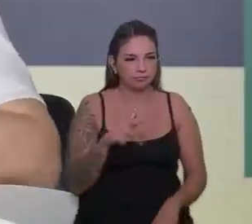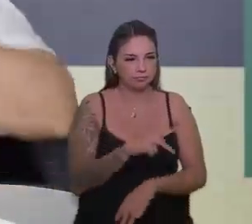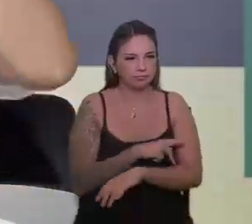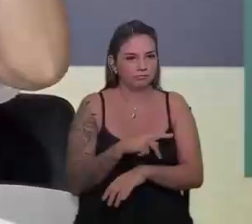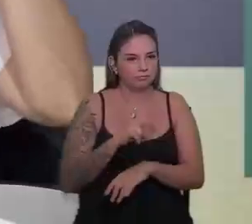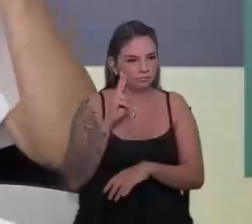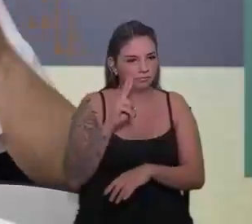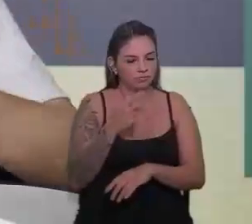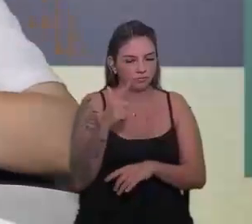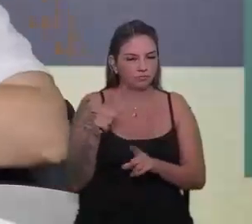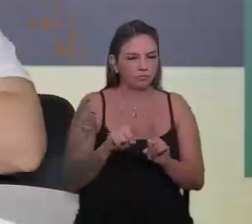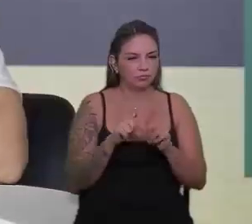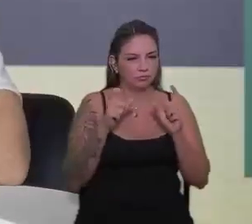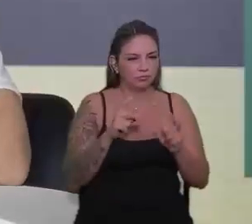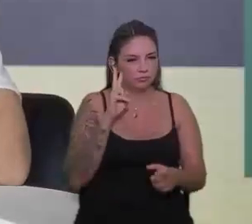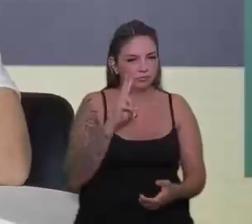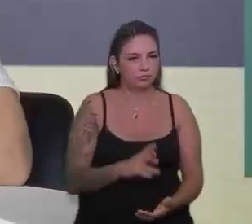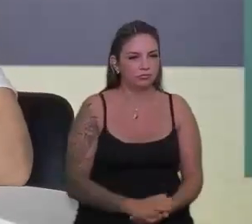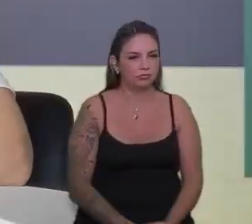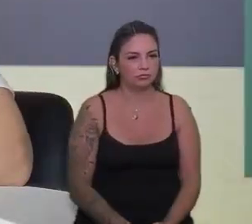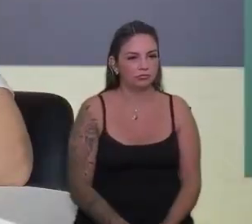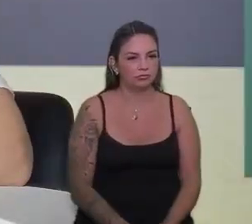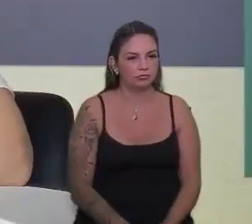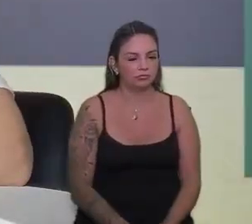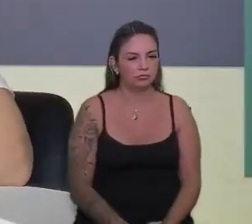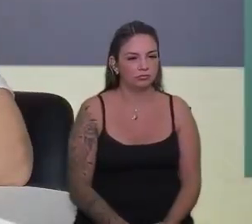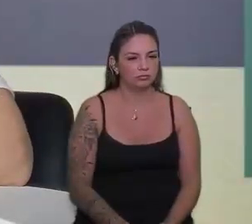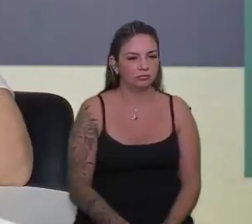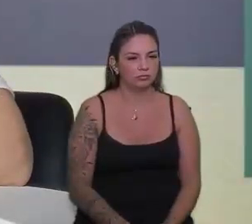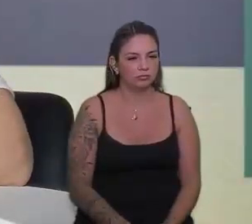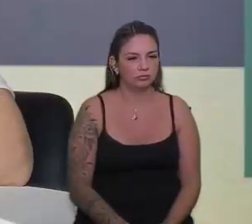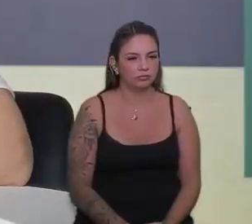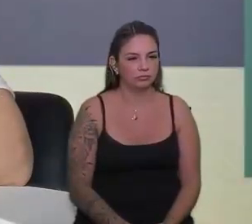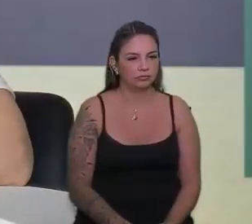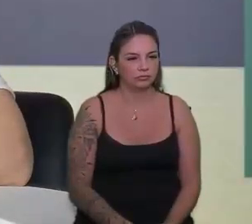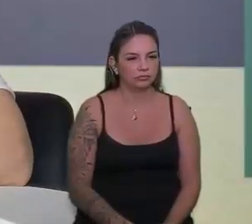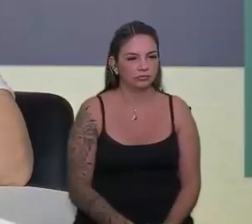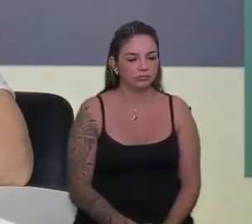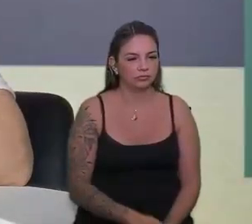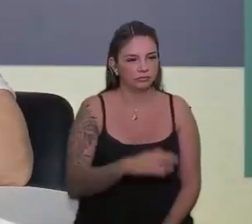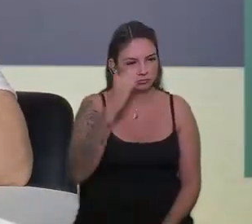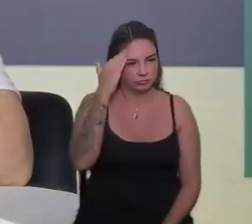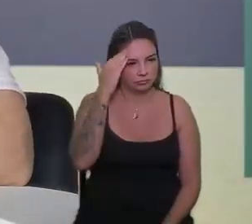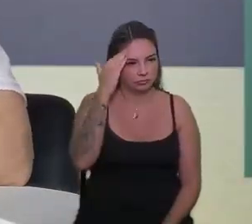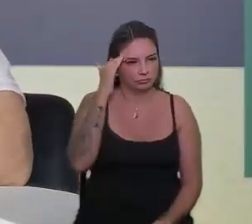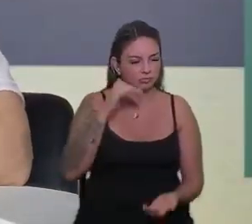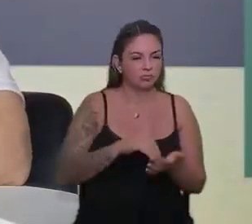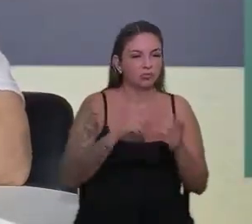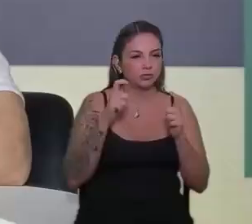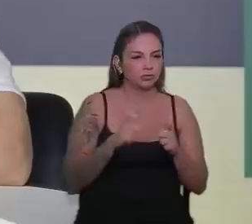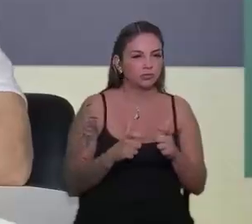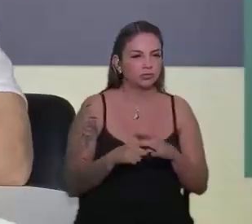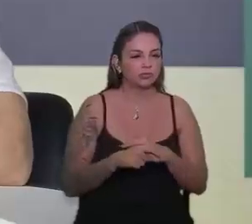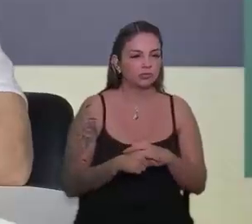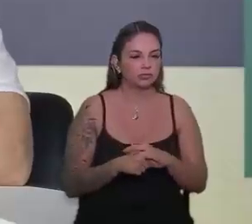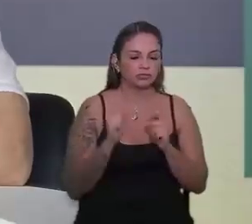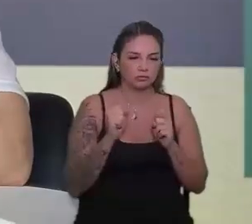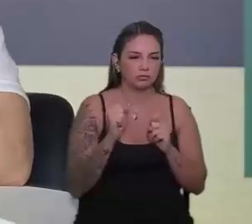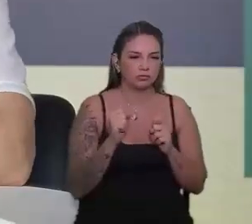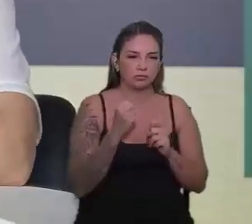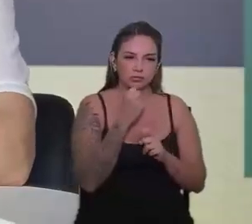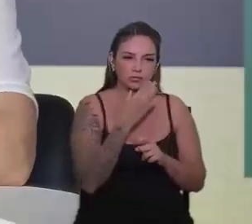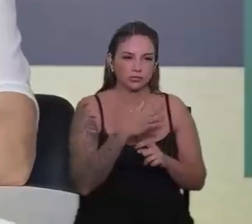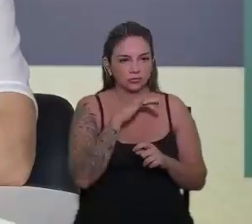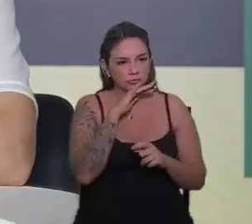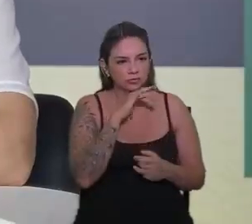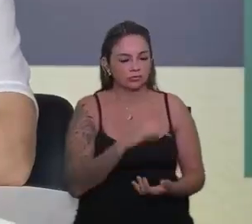Paracatu veja, mas para que outros lugares. Então, é uma questão da gente também entender até onde isso pode ser